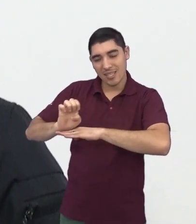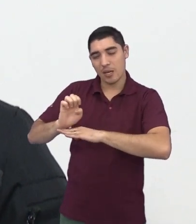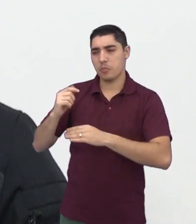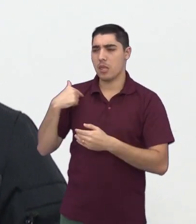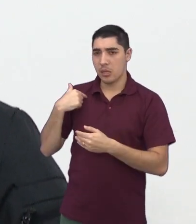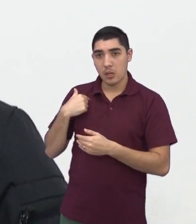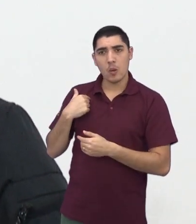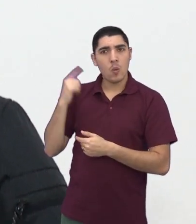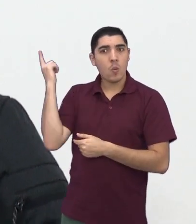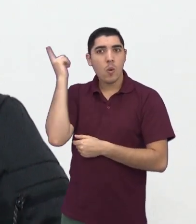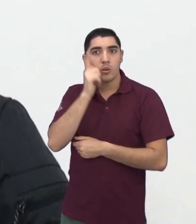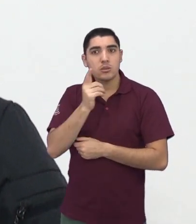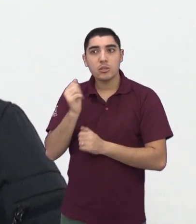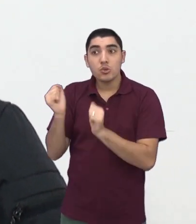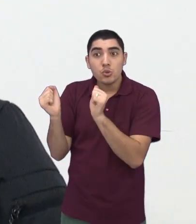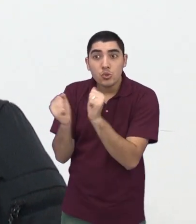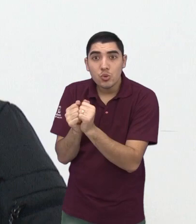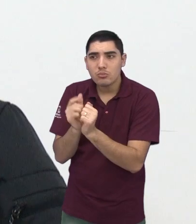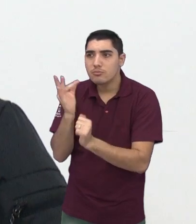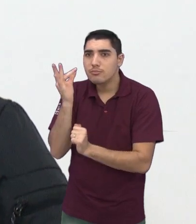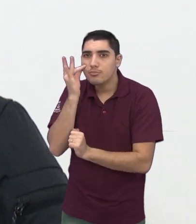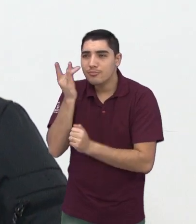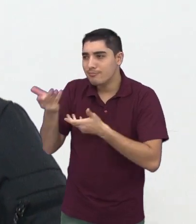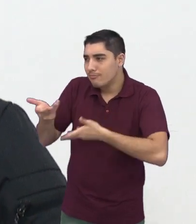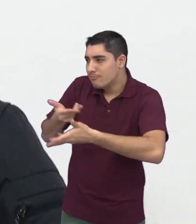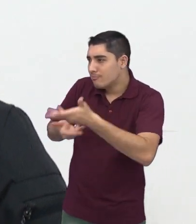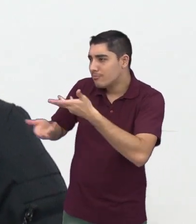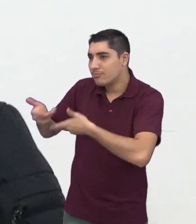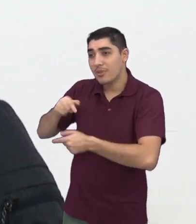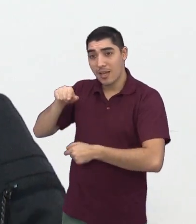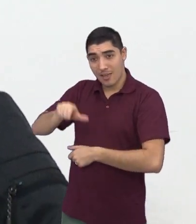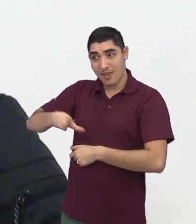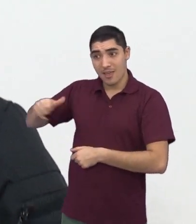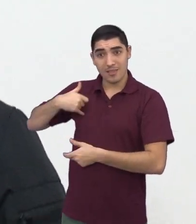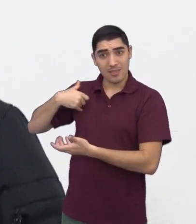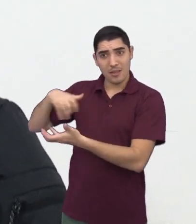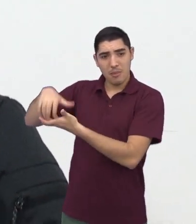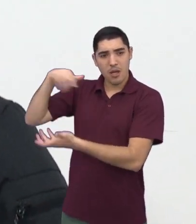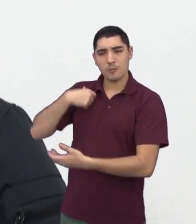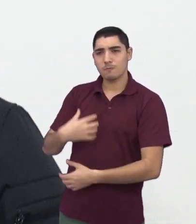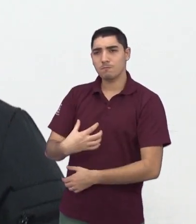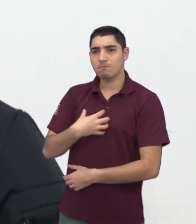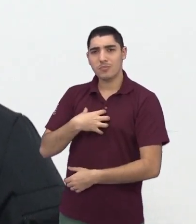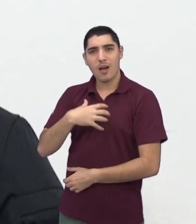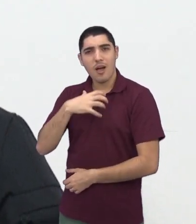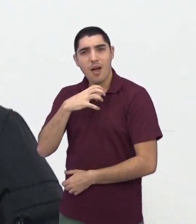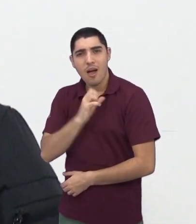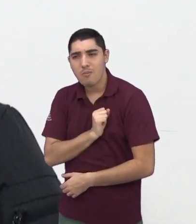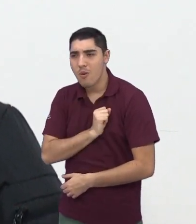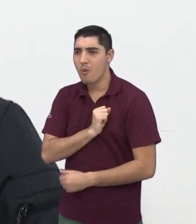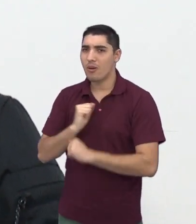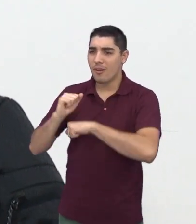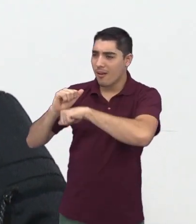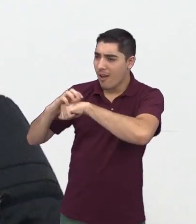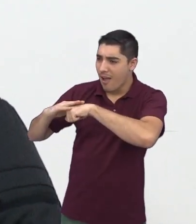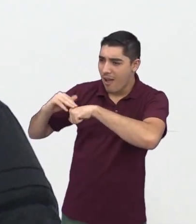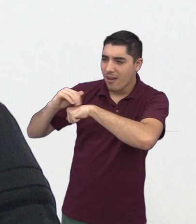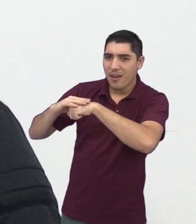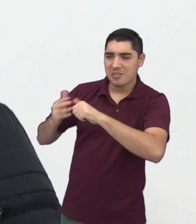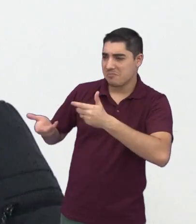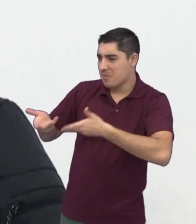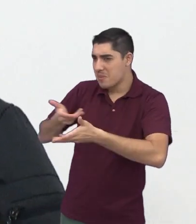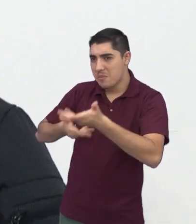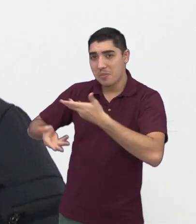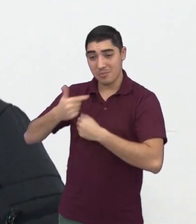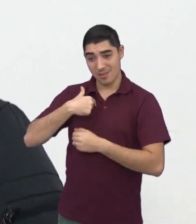essa vivência de ter perto esses idosos e sentir o amor, o carinho, o calor que eles tinham, por nós como